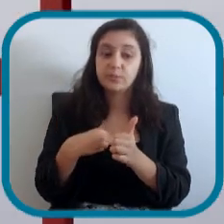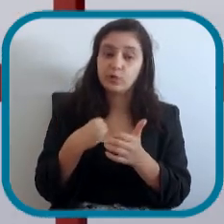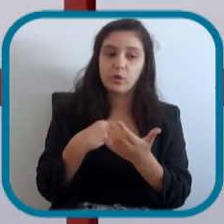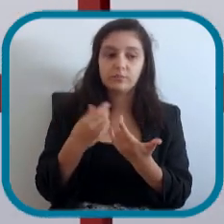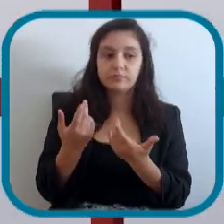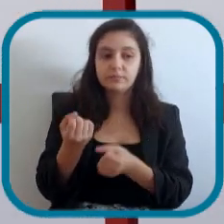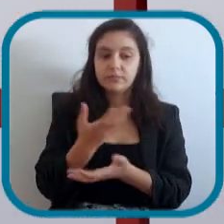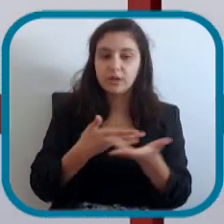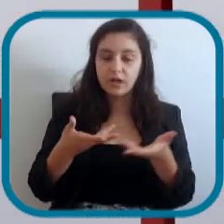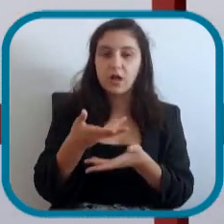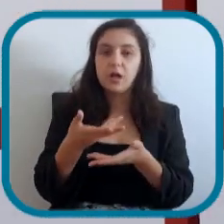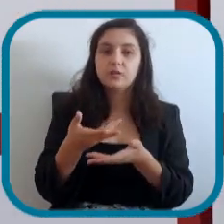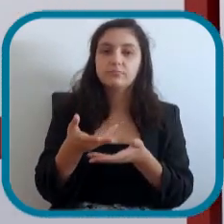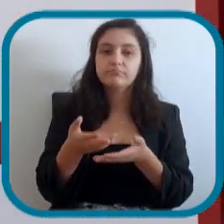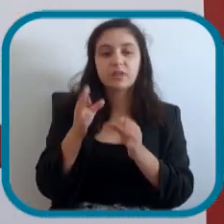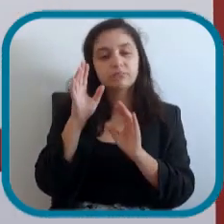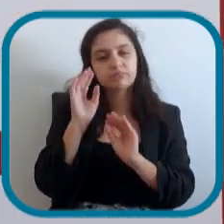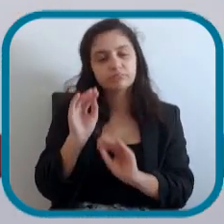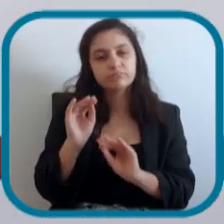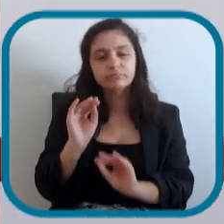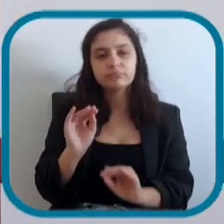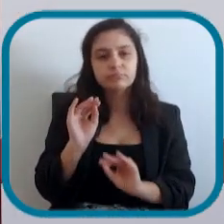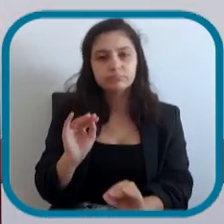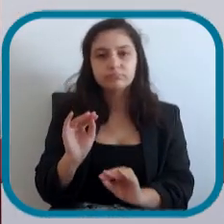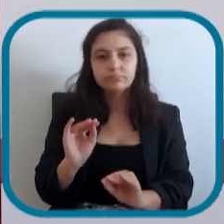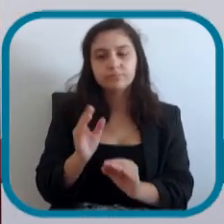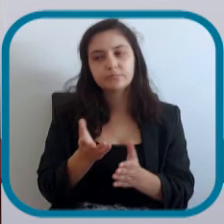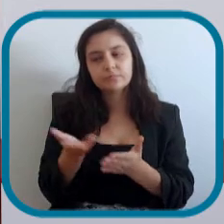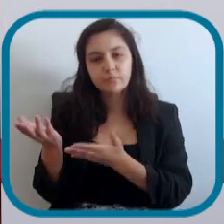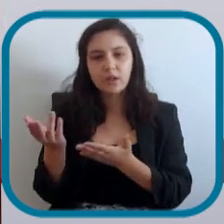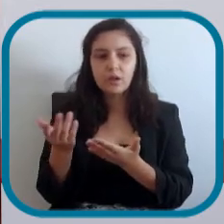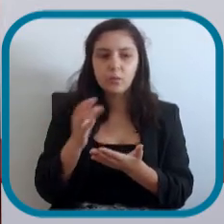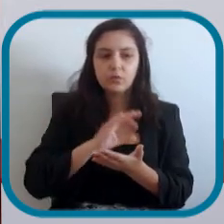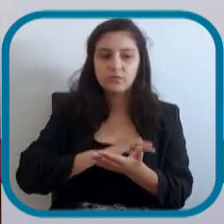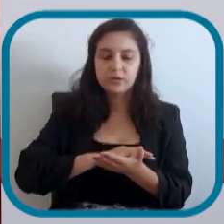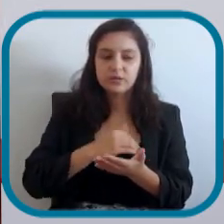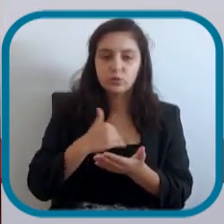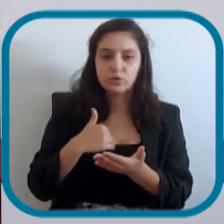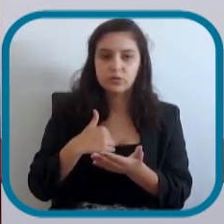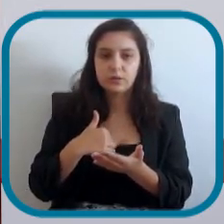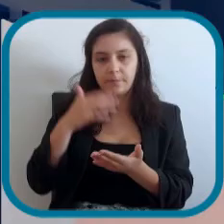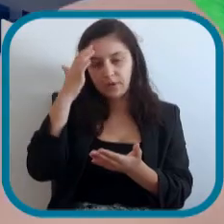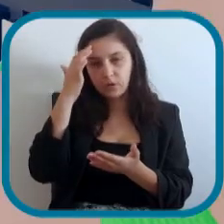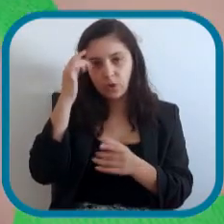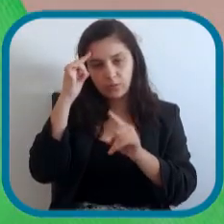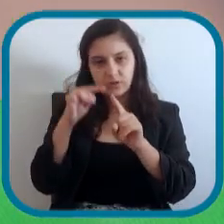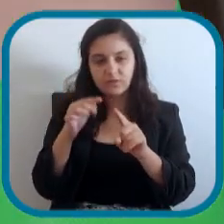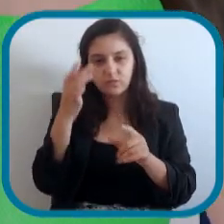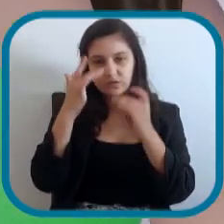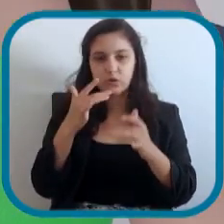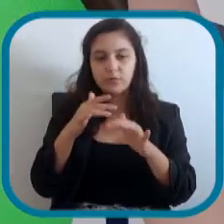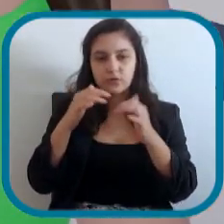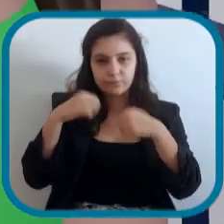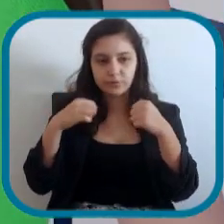psicológica. Preocupada com o que ouviu, Marta recomenda à Camila que fale com um profissional de saúde mental, de forma